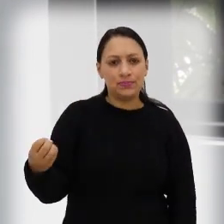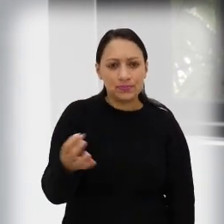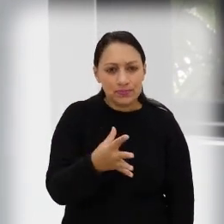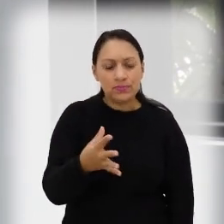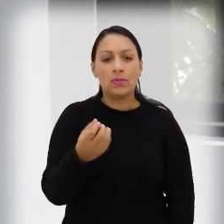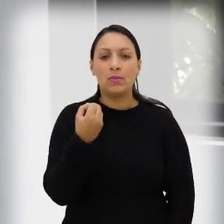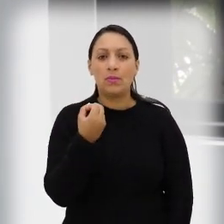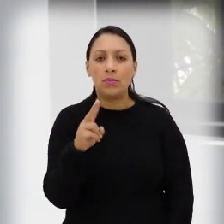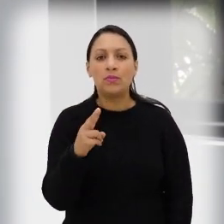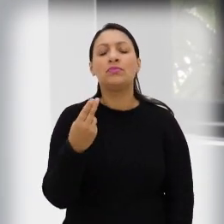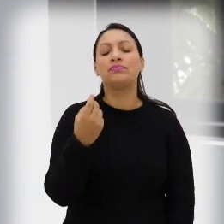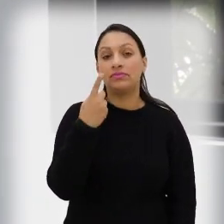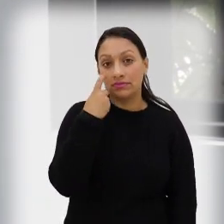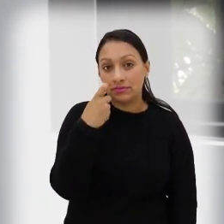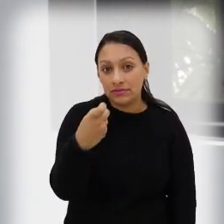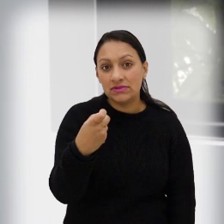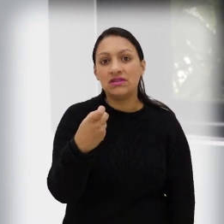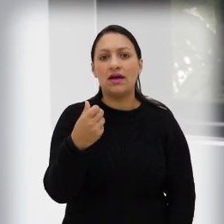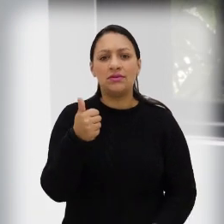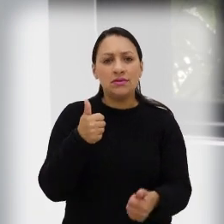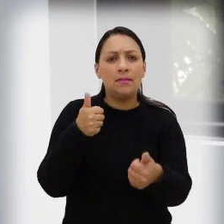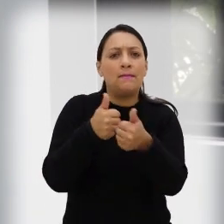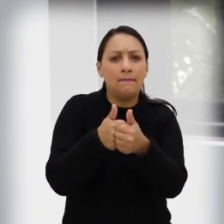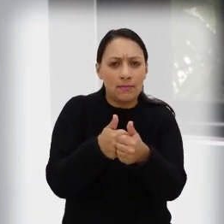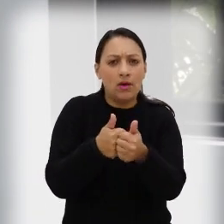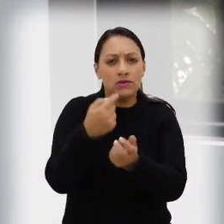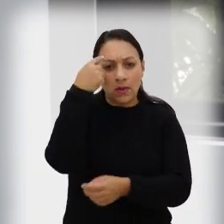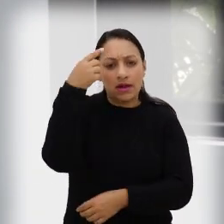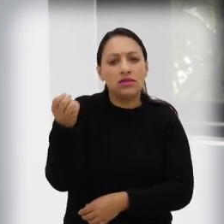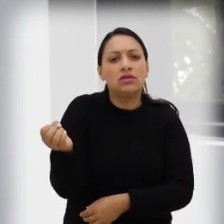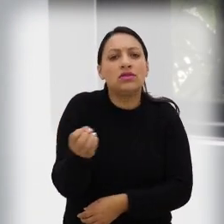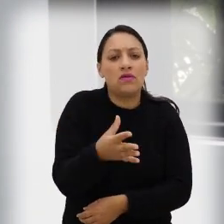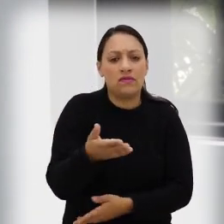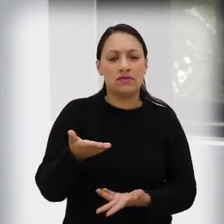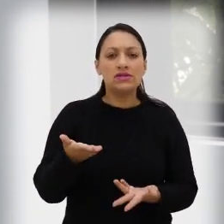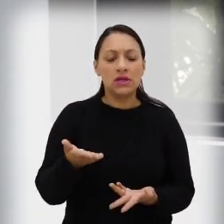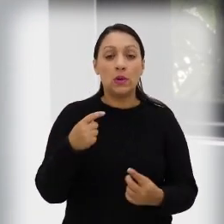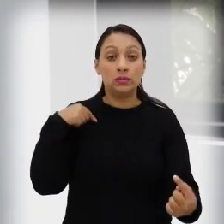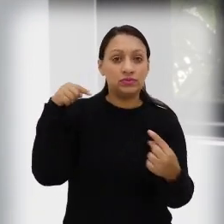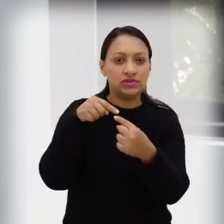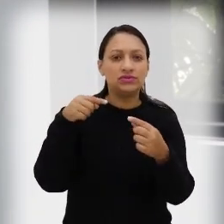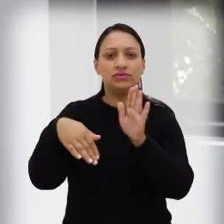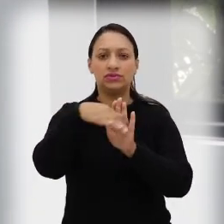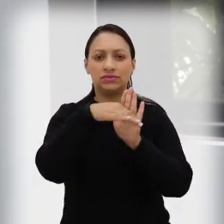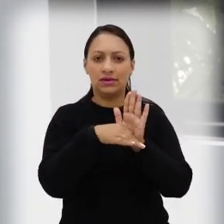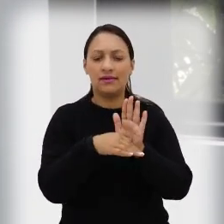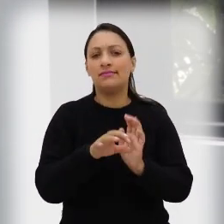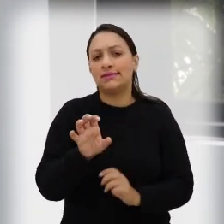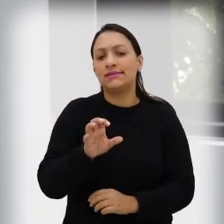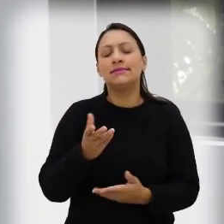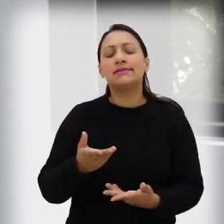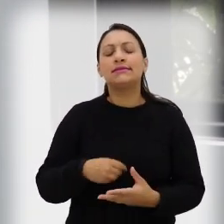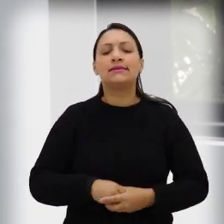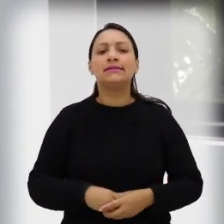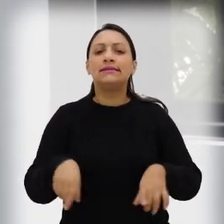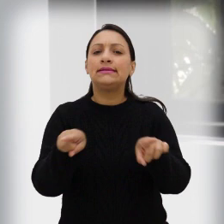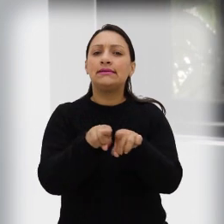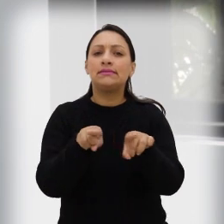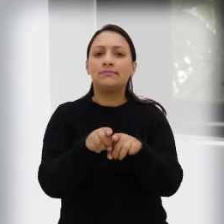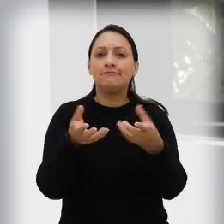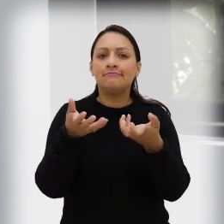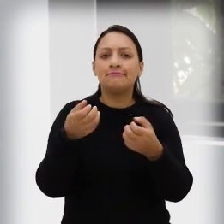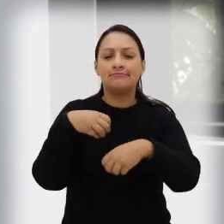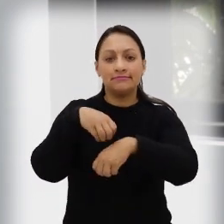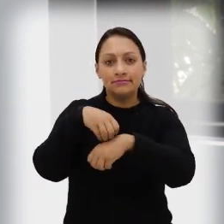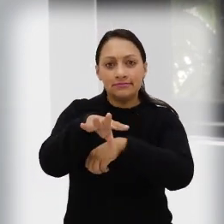essa curiosidade de estar próximo da inovação, e esse é um dos objetivos do programa. E também queria deixar um recado